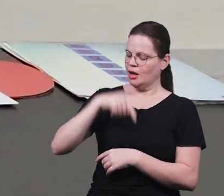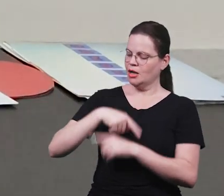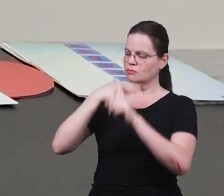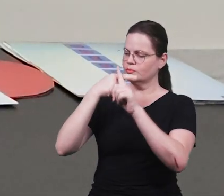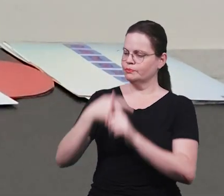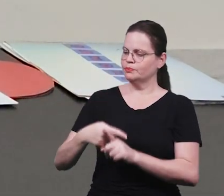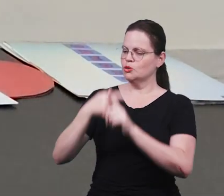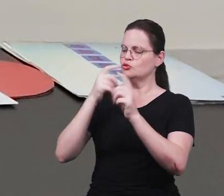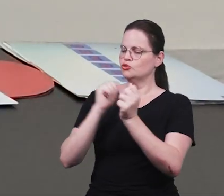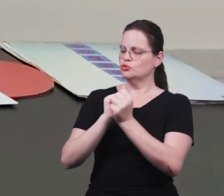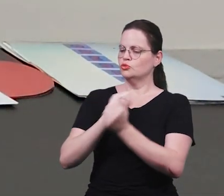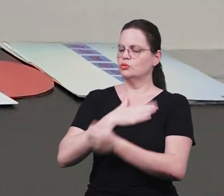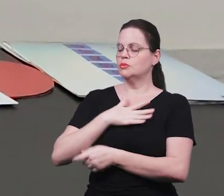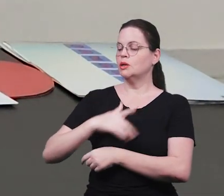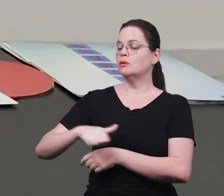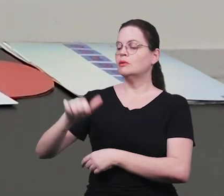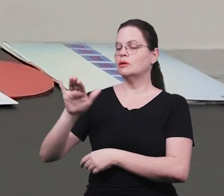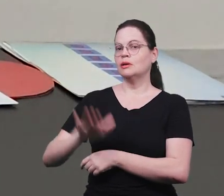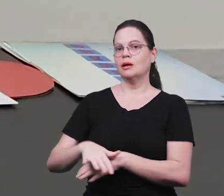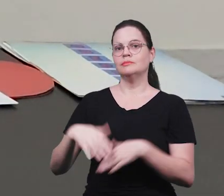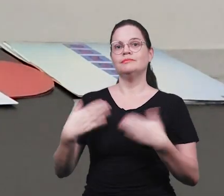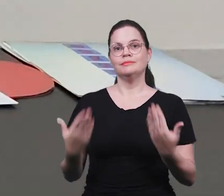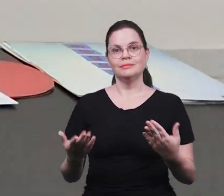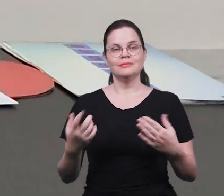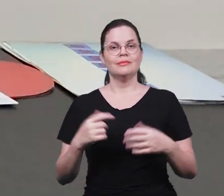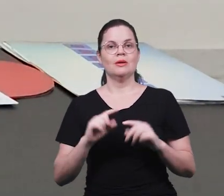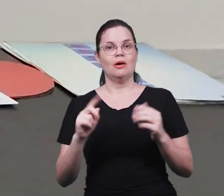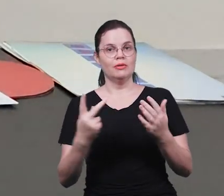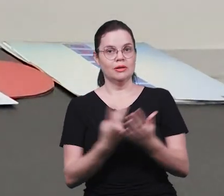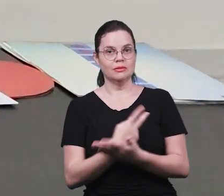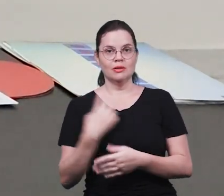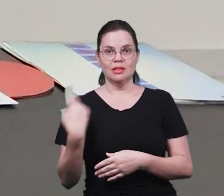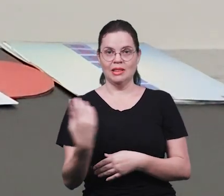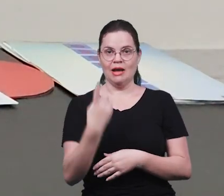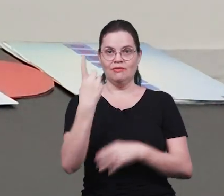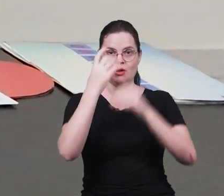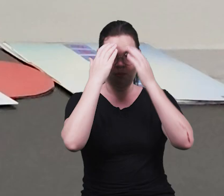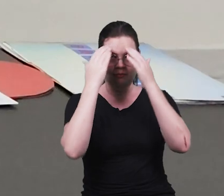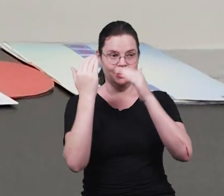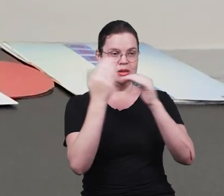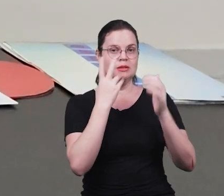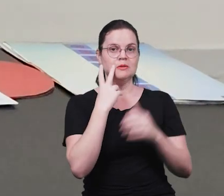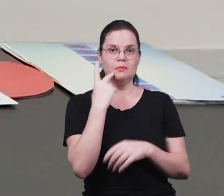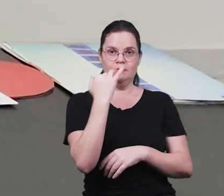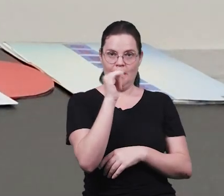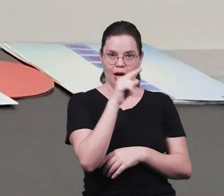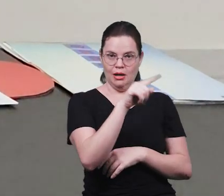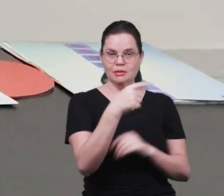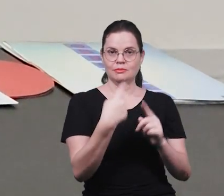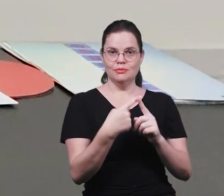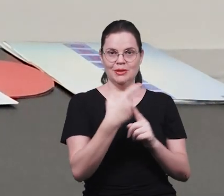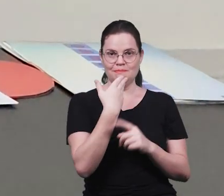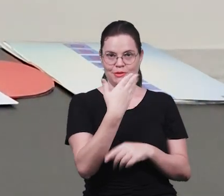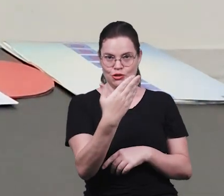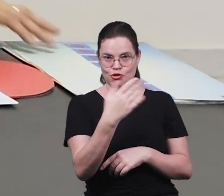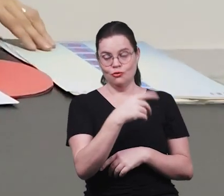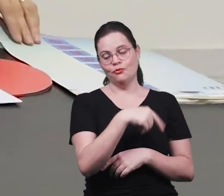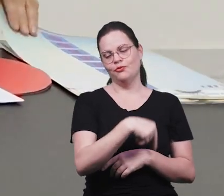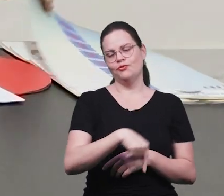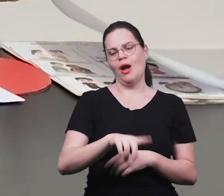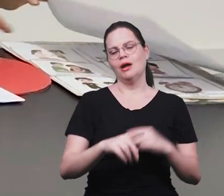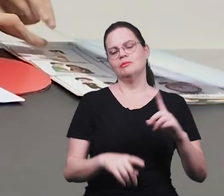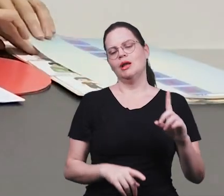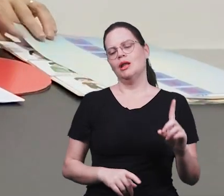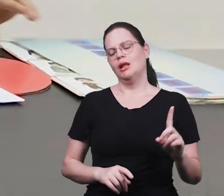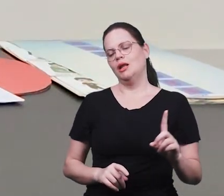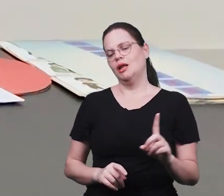E nesse contexto, através da obediência de Davi a seu pai Jessé, ele vai até, né, o local